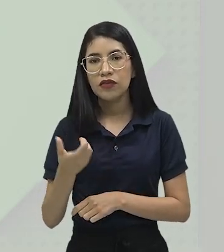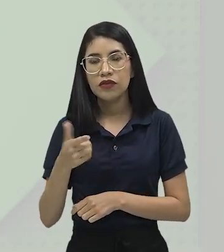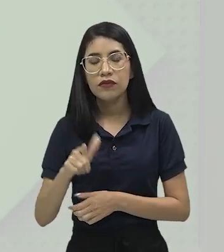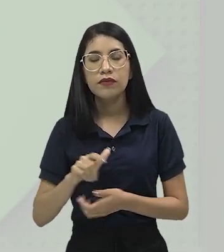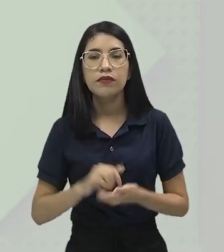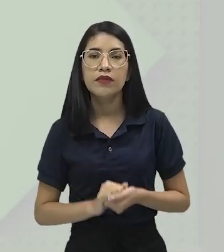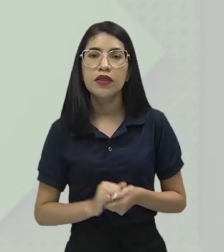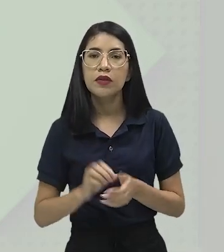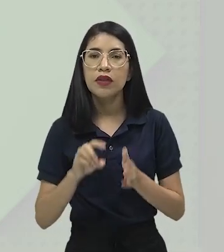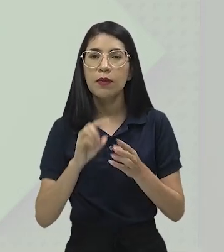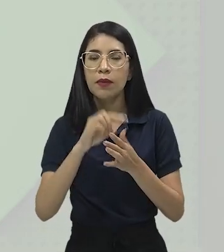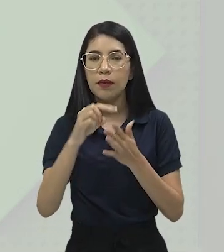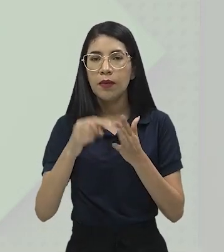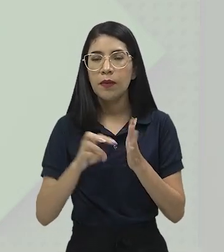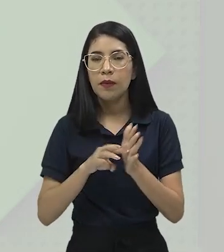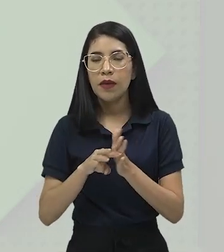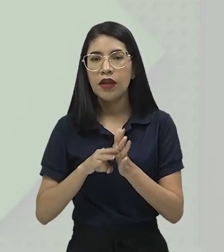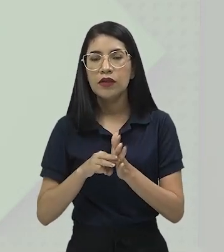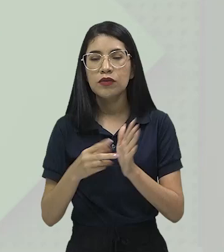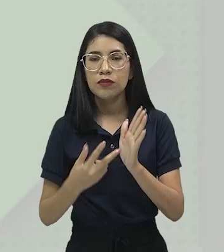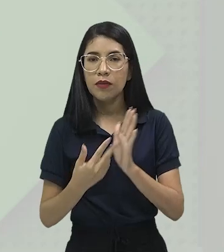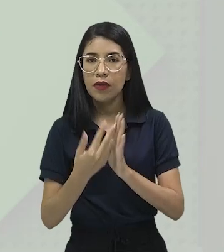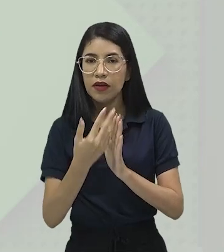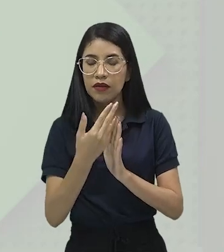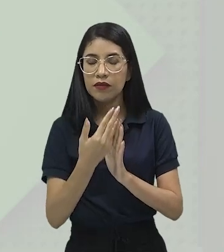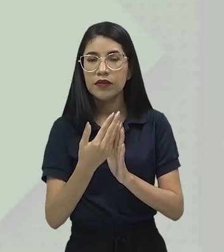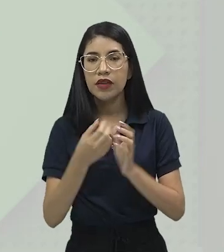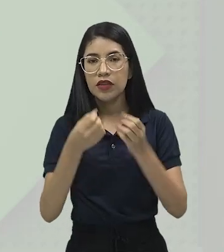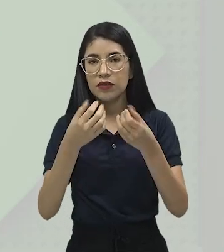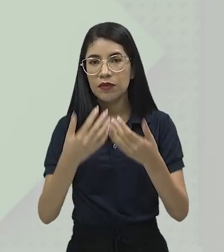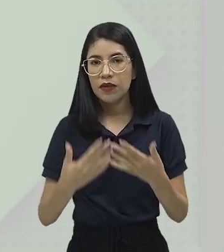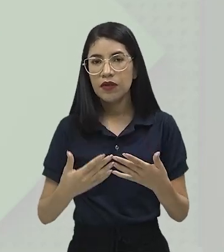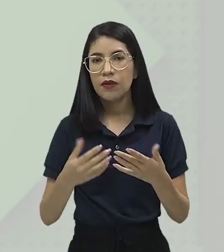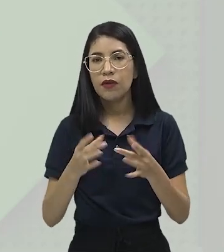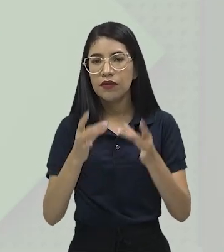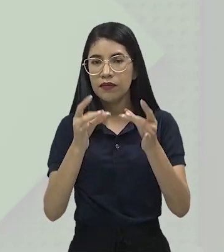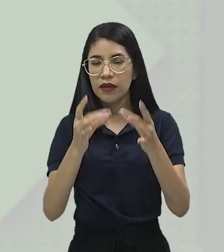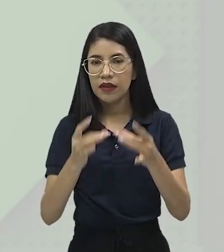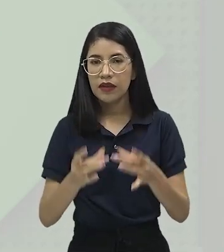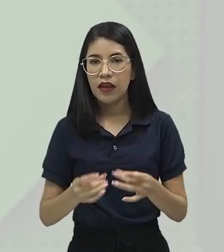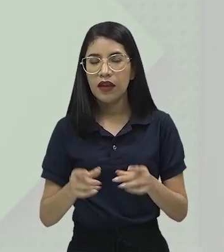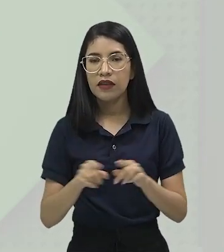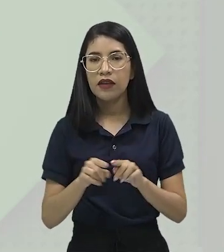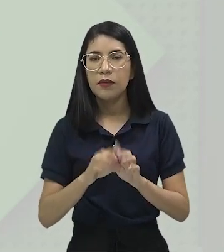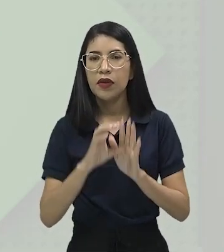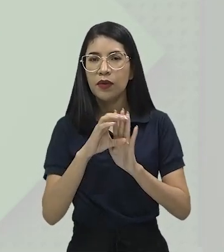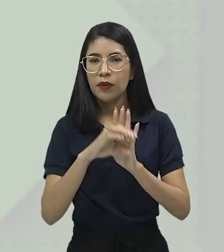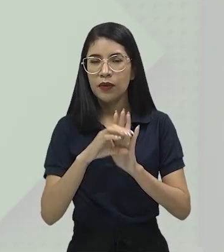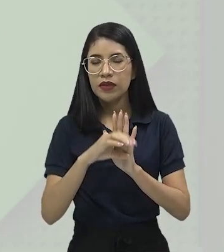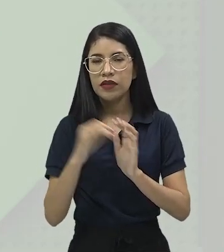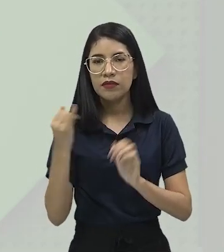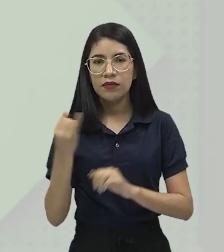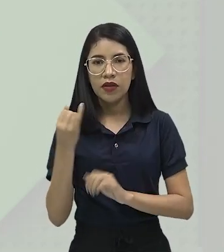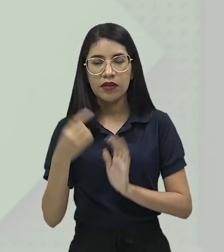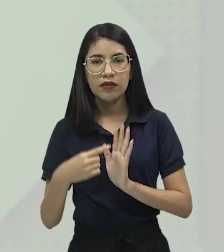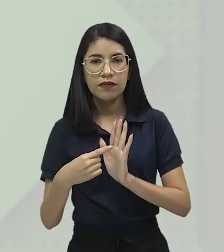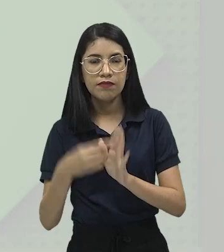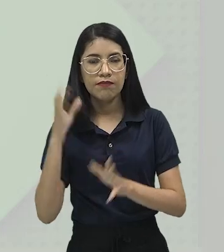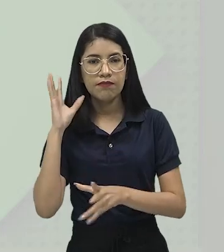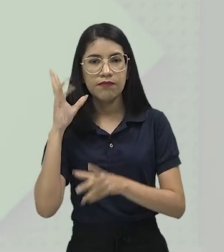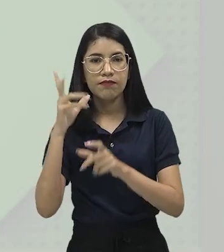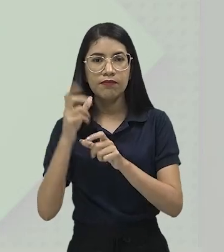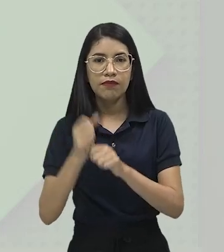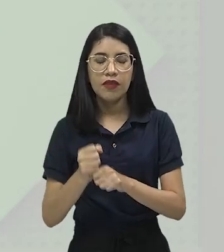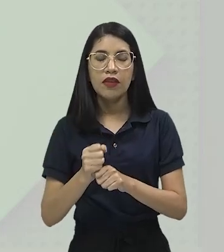esses são os métodos contraceptivos cirúrgicos. A gente falou bastante, né, viu vários conceitos aí importantes,